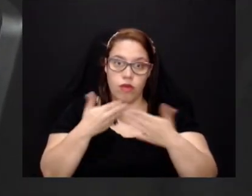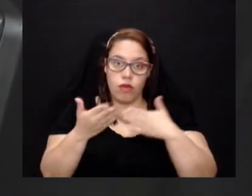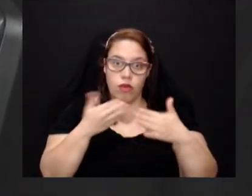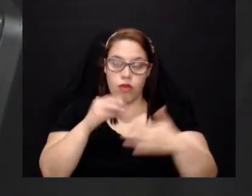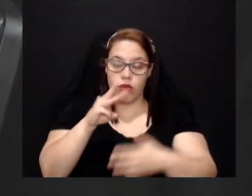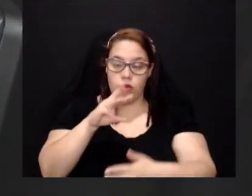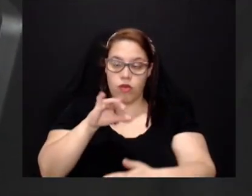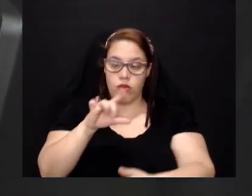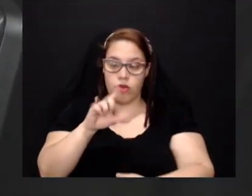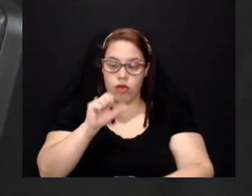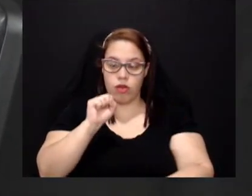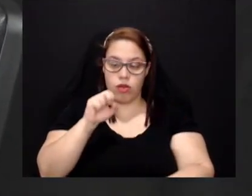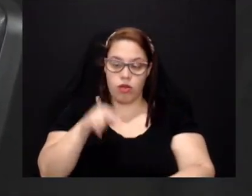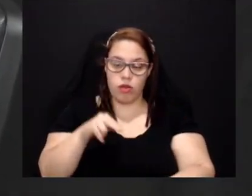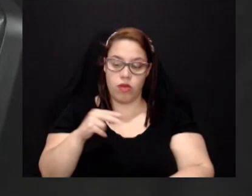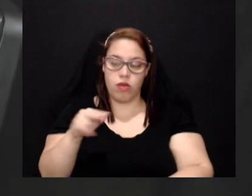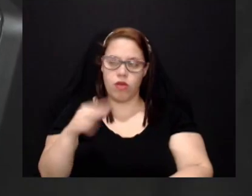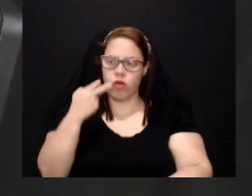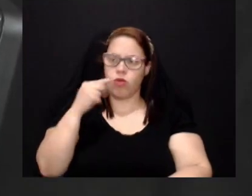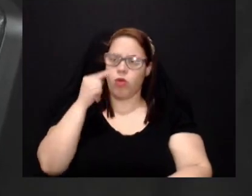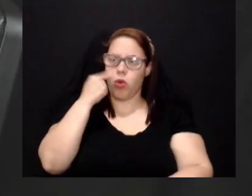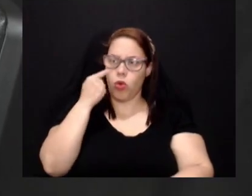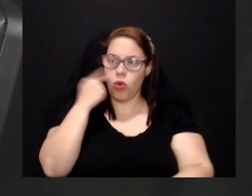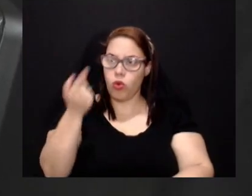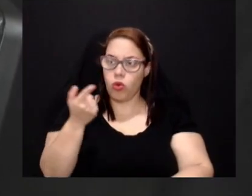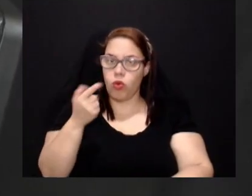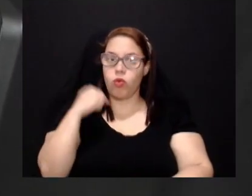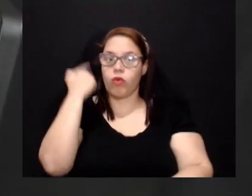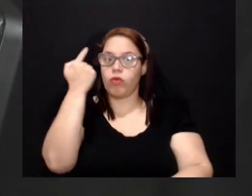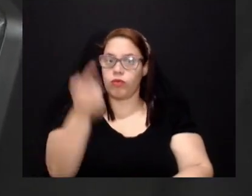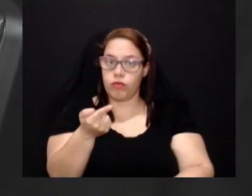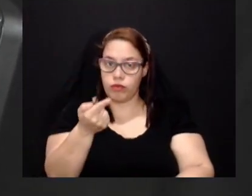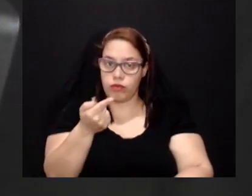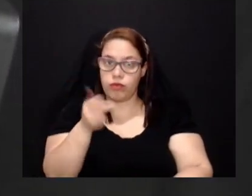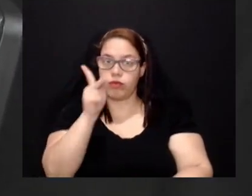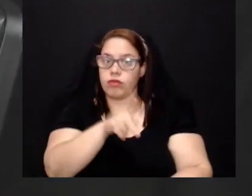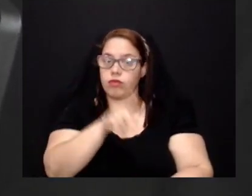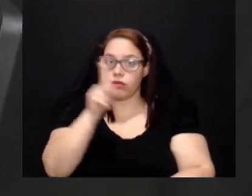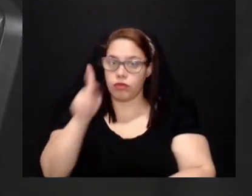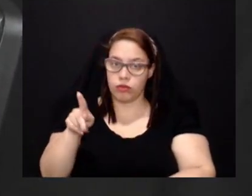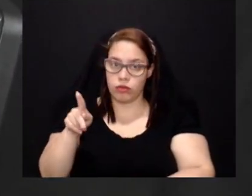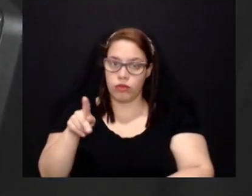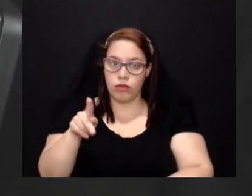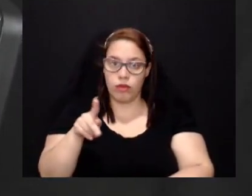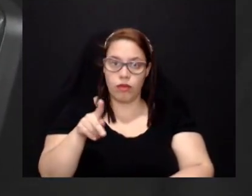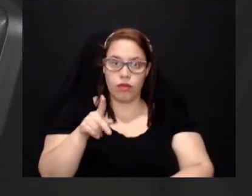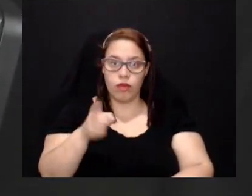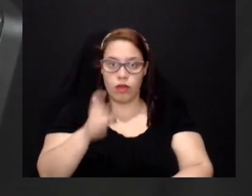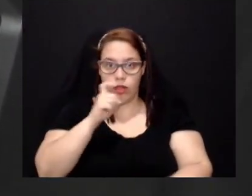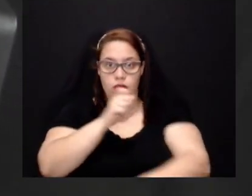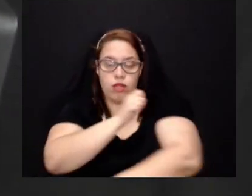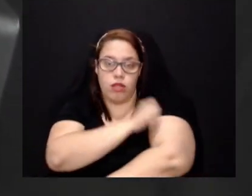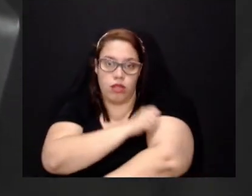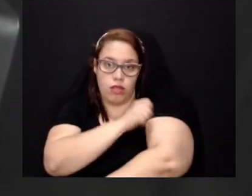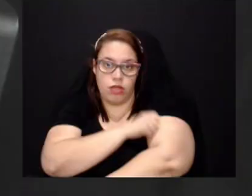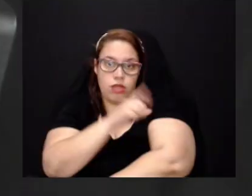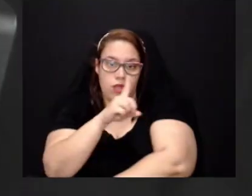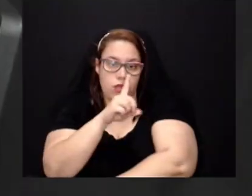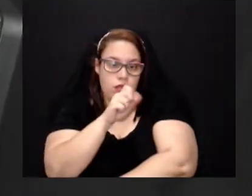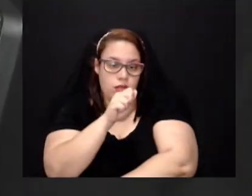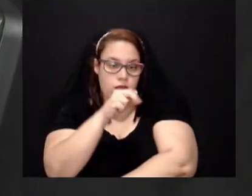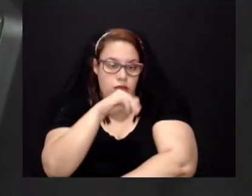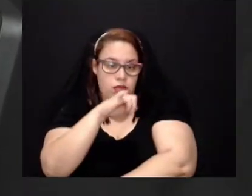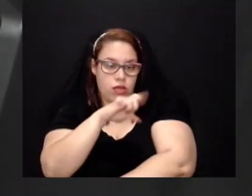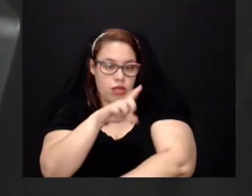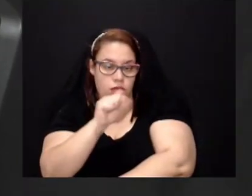Wilson vira para mim e fala, olha, eu e uma outra professora, ex-aluna minha, que é a Daniela Caetano, nós